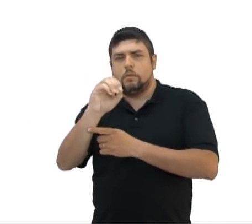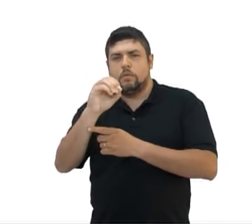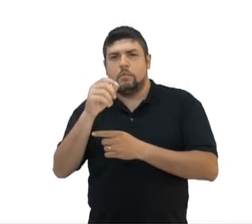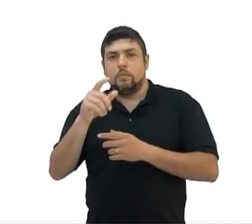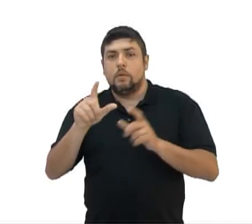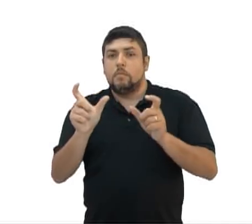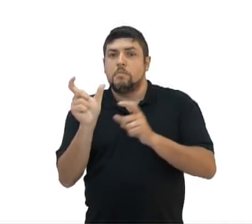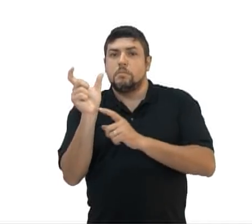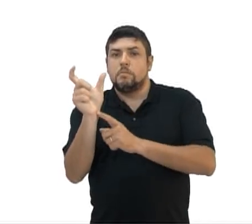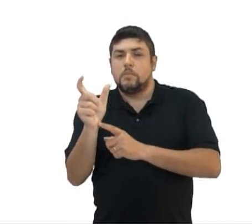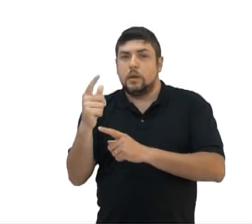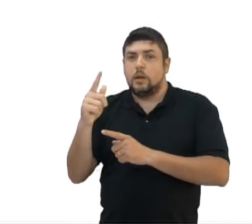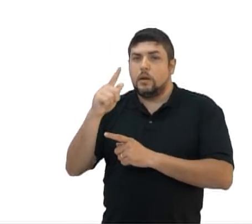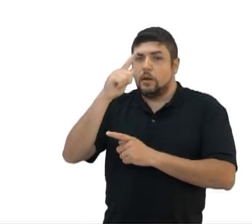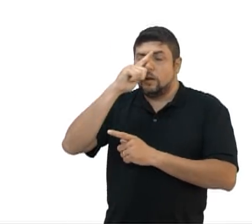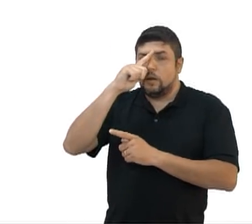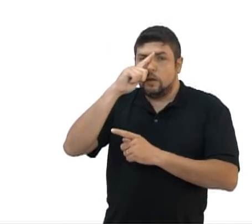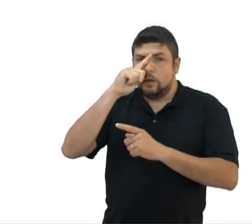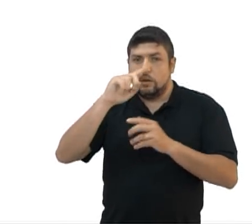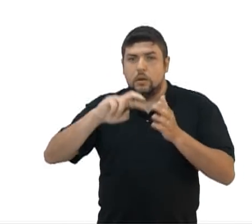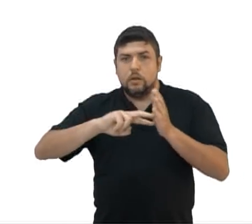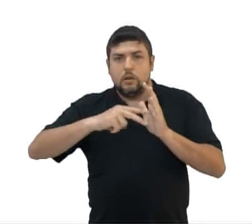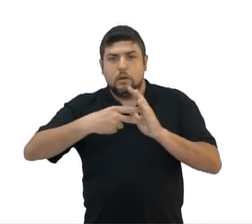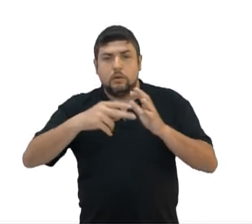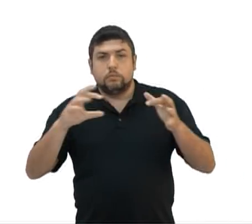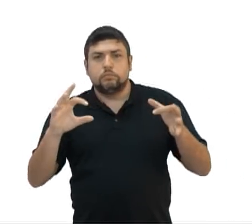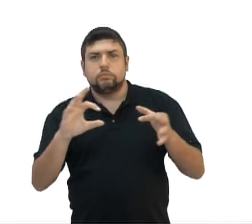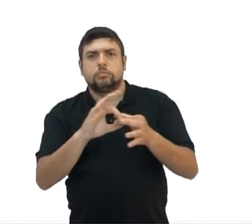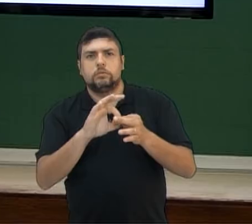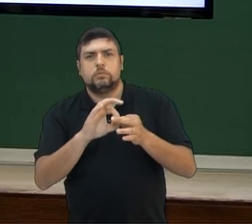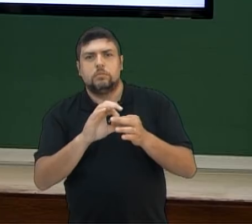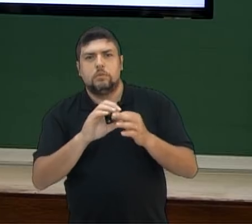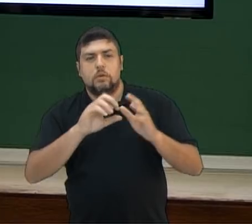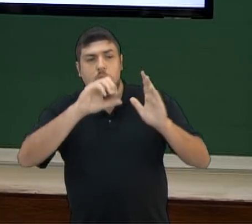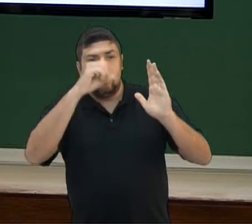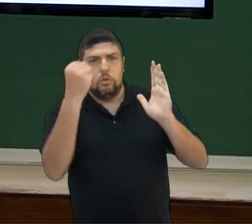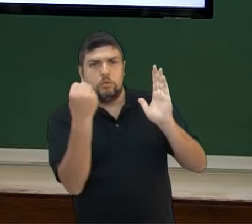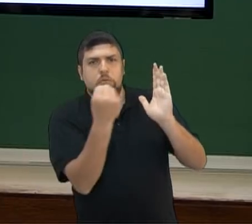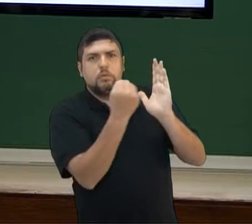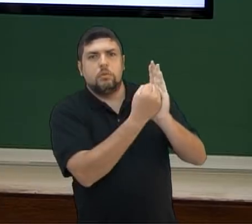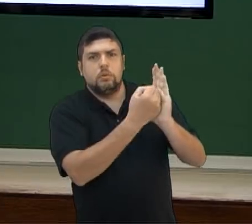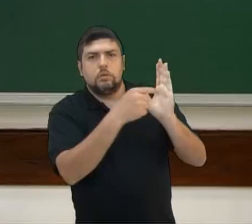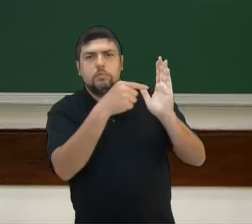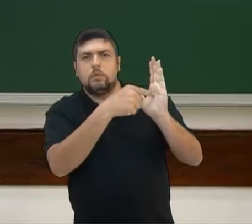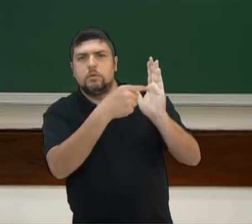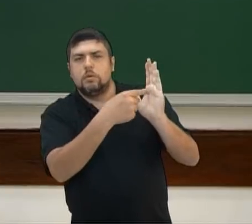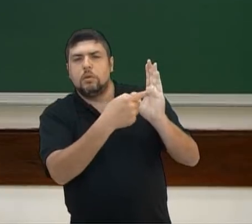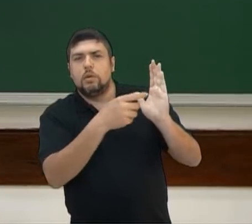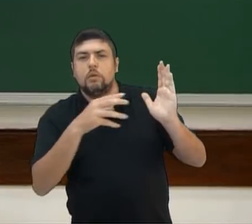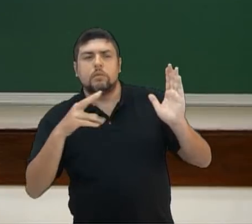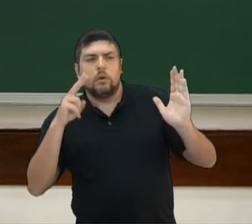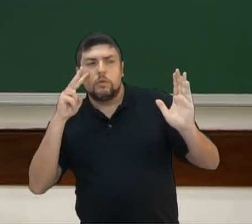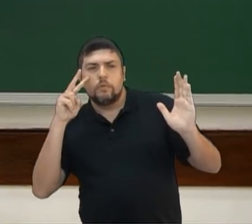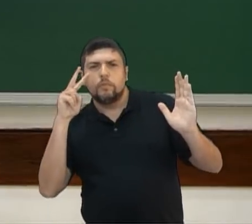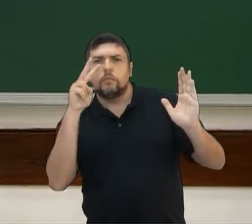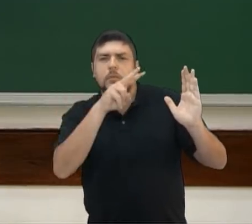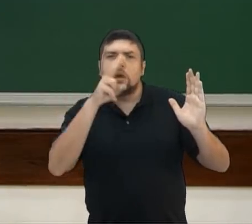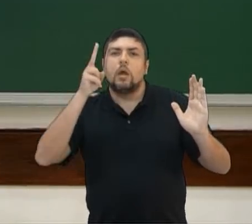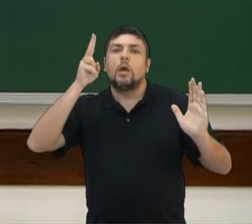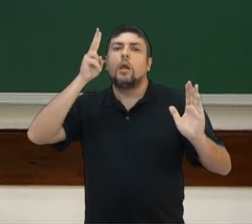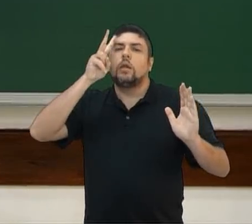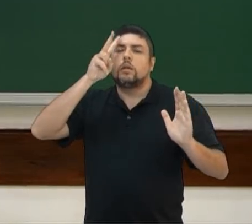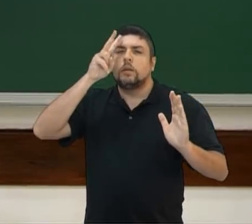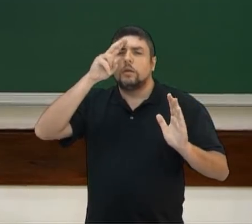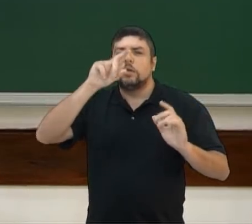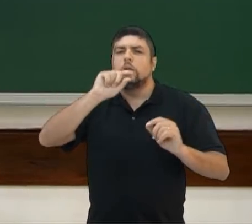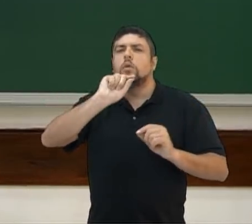uma forma de linguagem que expressam ideias sobre o sagrado. Se formos falar então de símbolos religiosos e